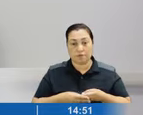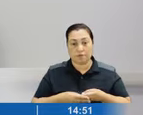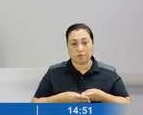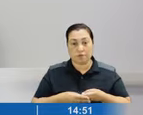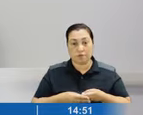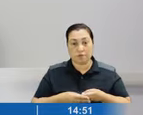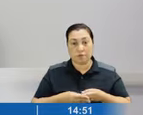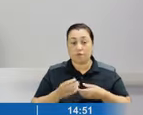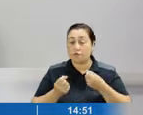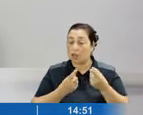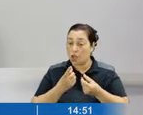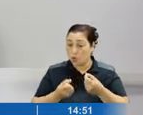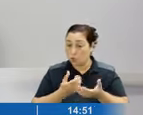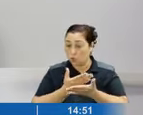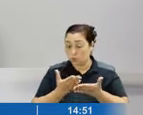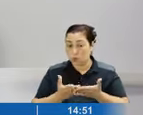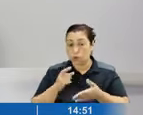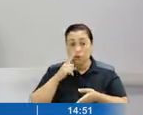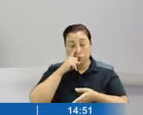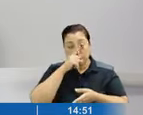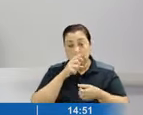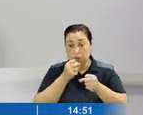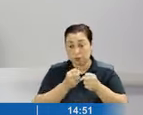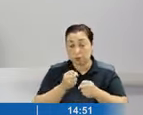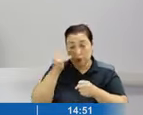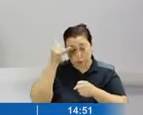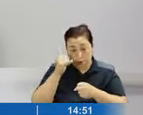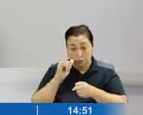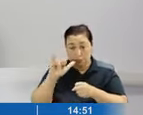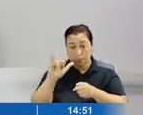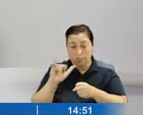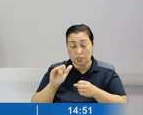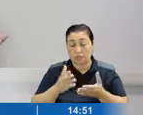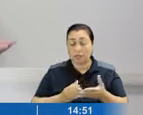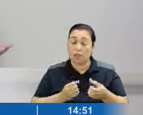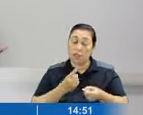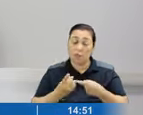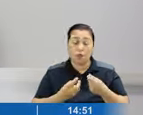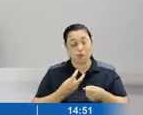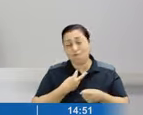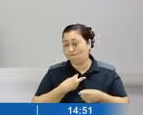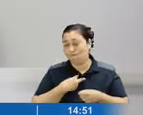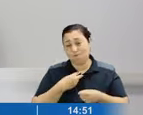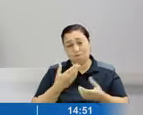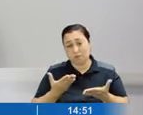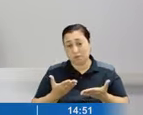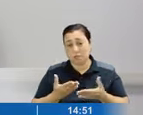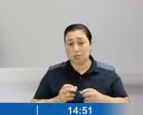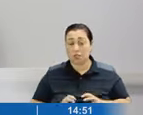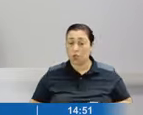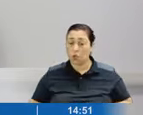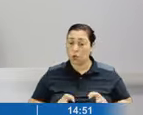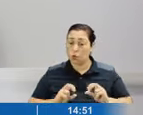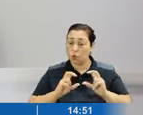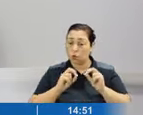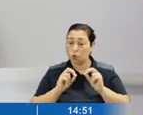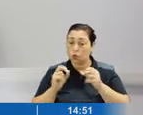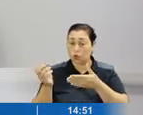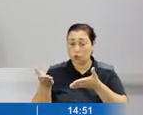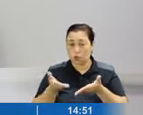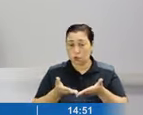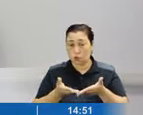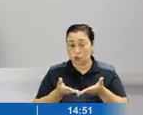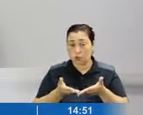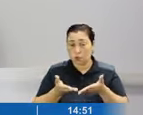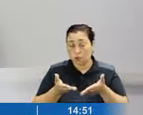Né? Alguns desses fatores de risco podemos evitar, e alguns, infelizmente, não podemos. Então, o câncer coloretal está associado